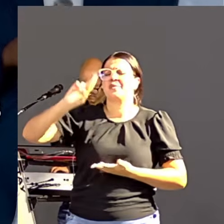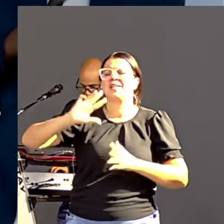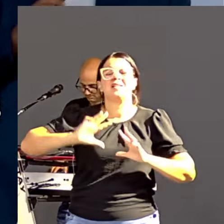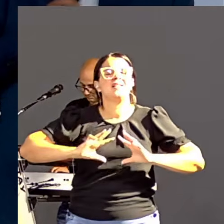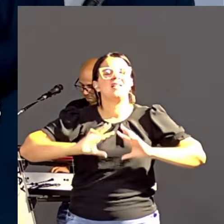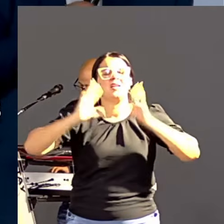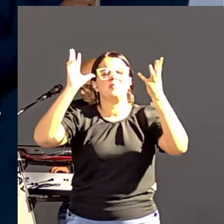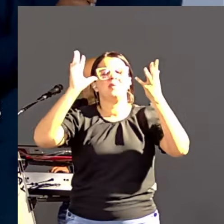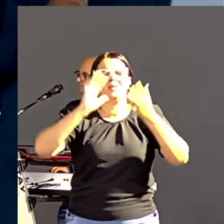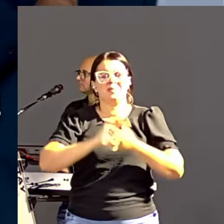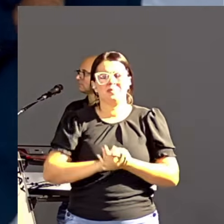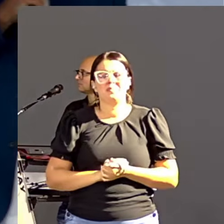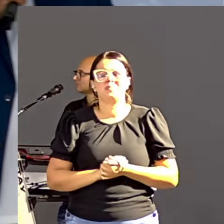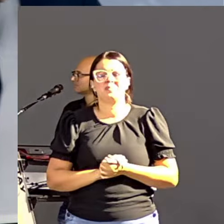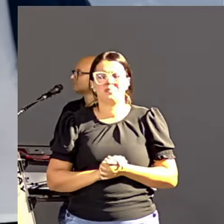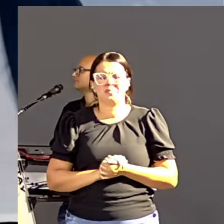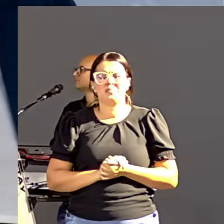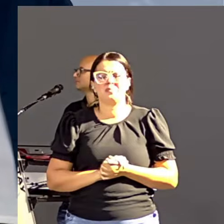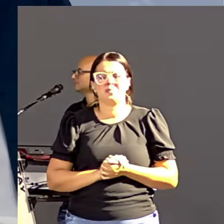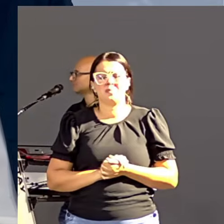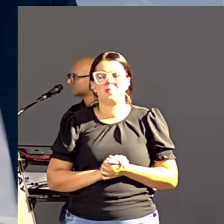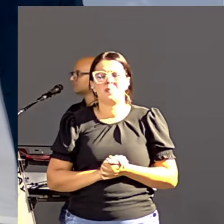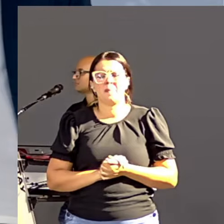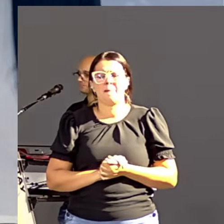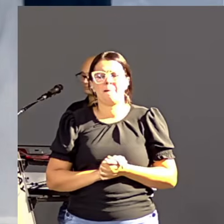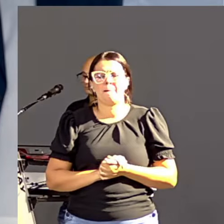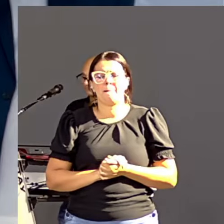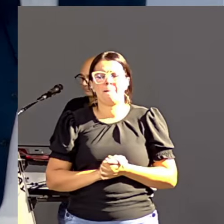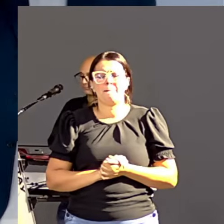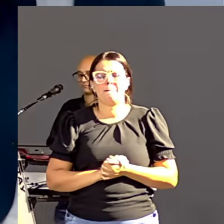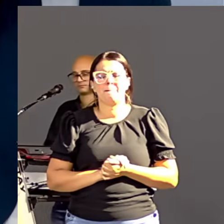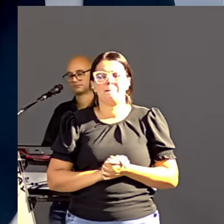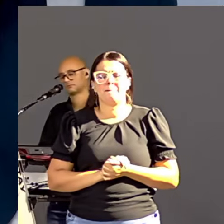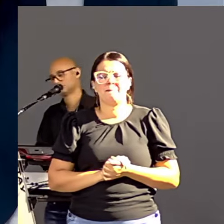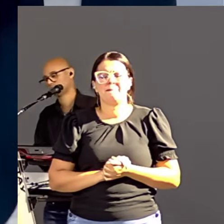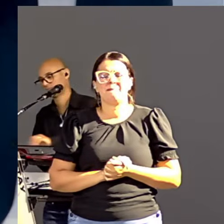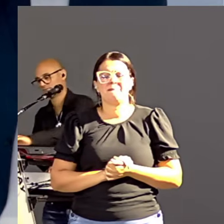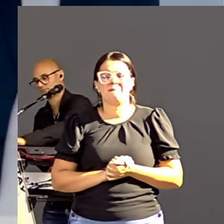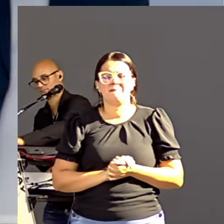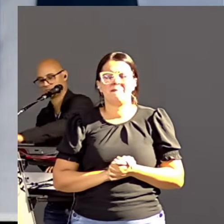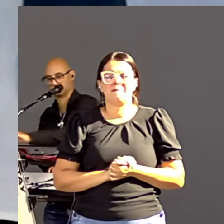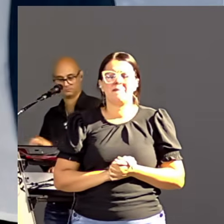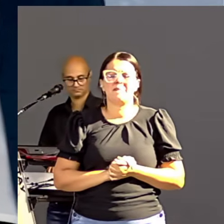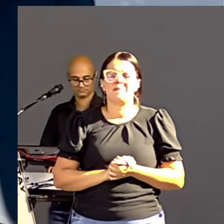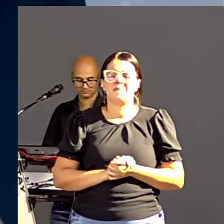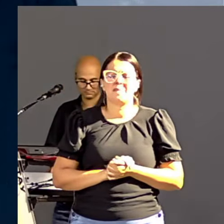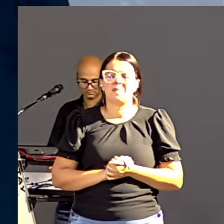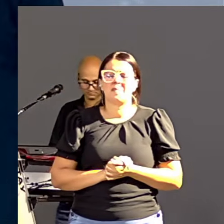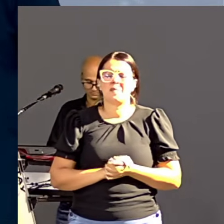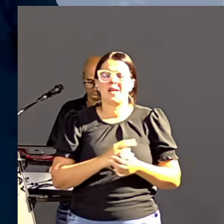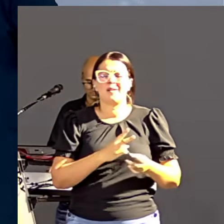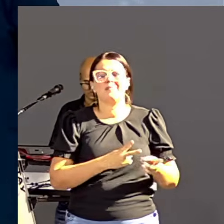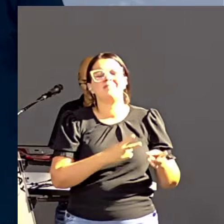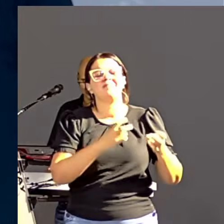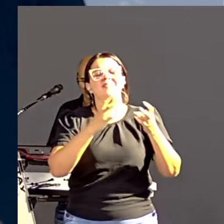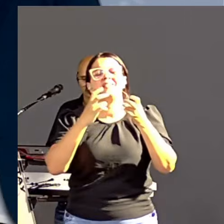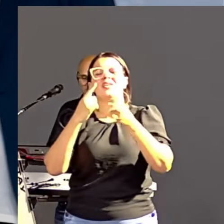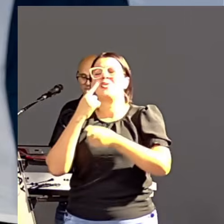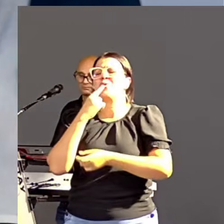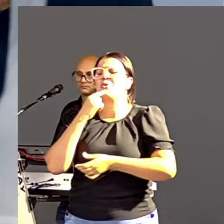celebrando na presença do Senhor. Prostro-me diante da cruz, vejo o sangue